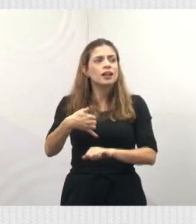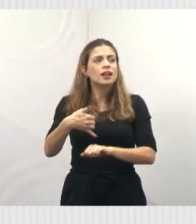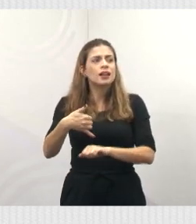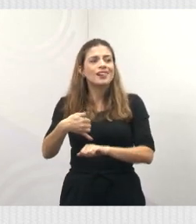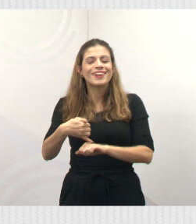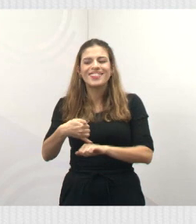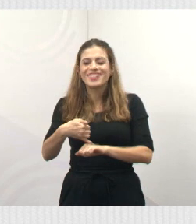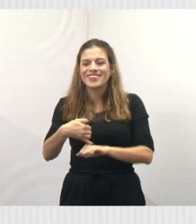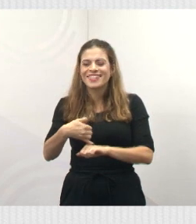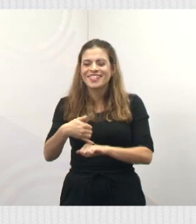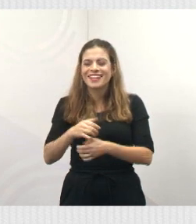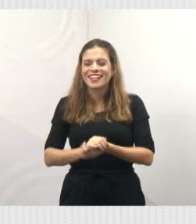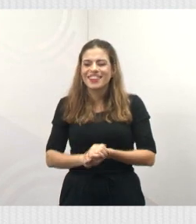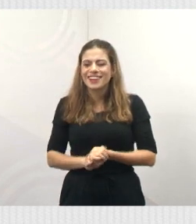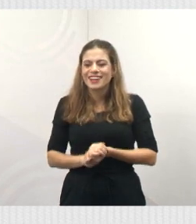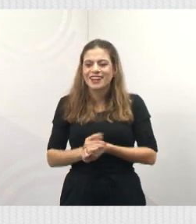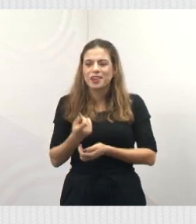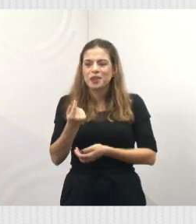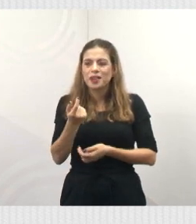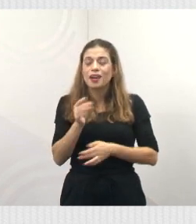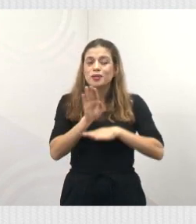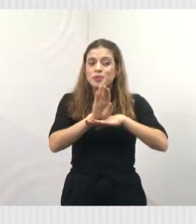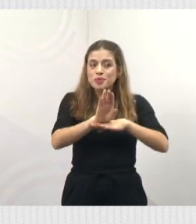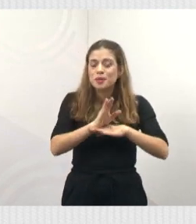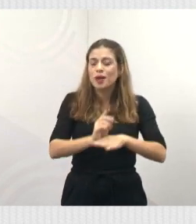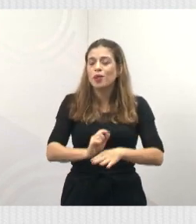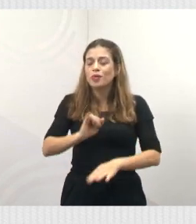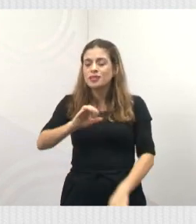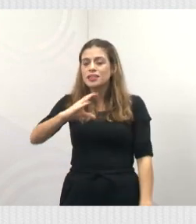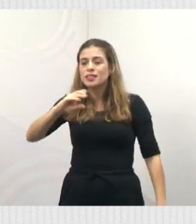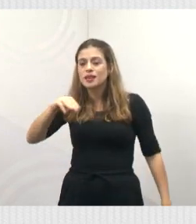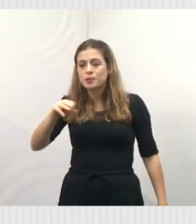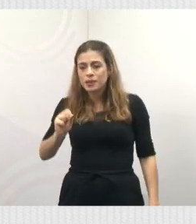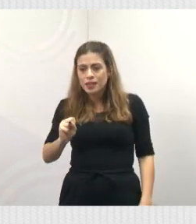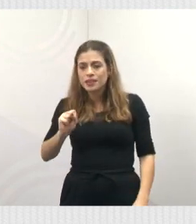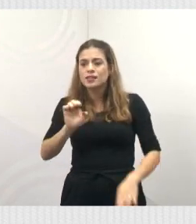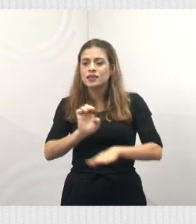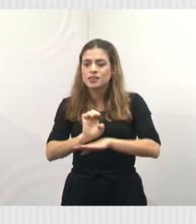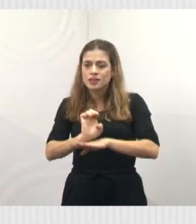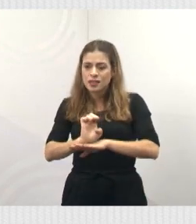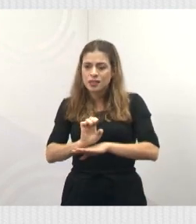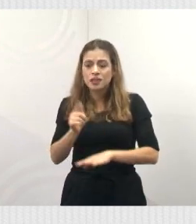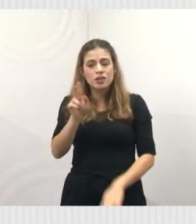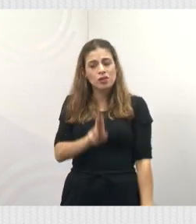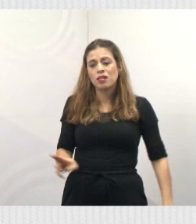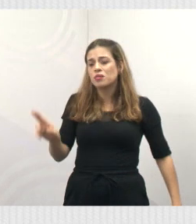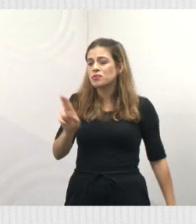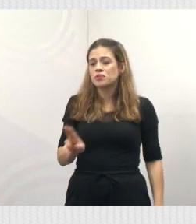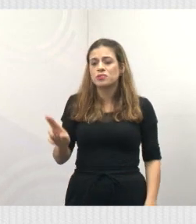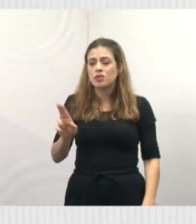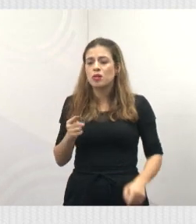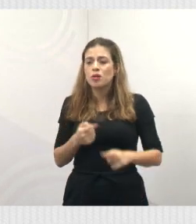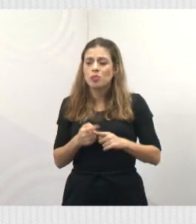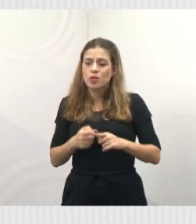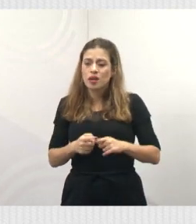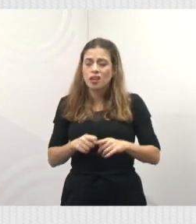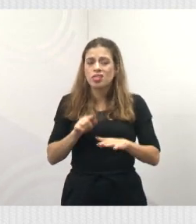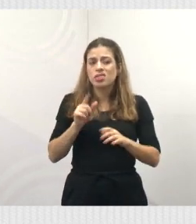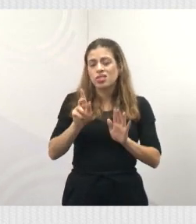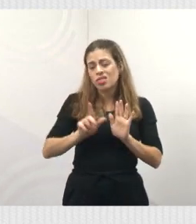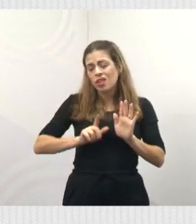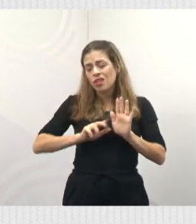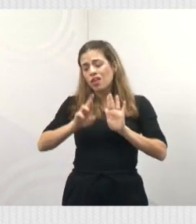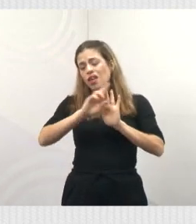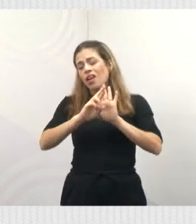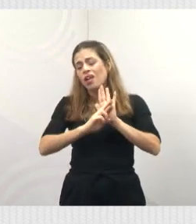um contribuinte considerável para o ICMS do Estado, não teve uma utilização em razão das regras impostas pela pandemia. Então,